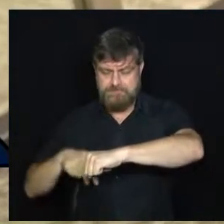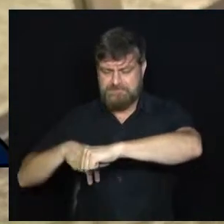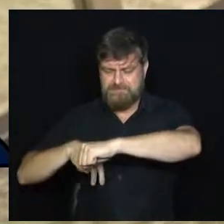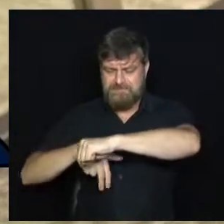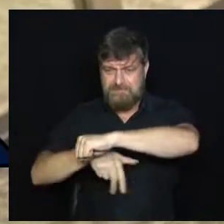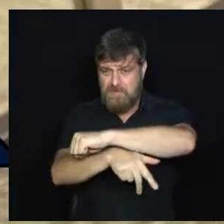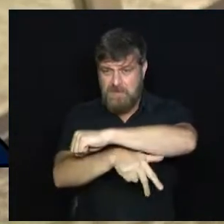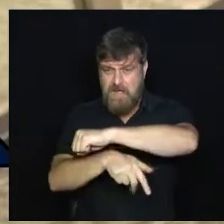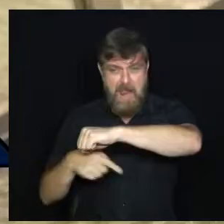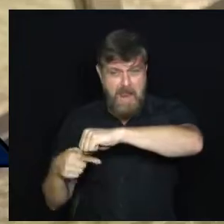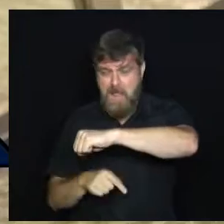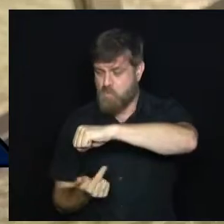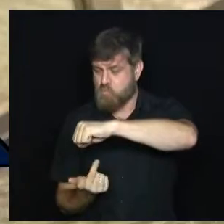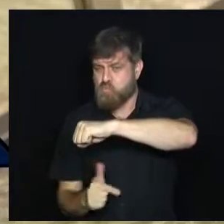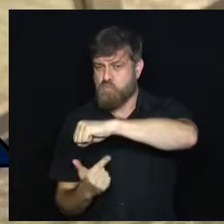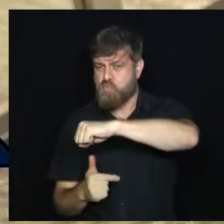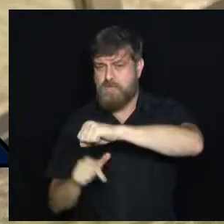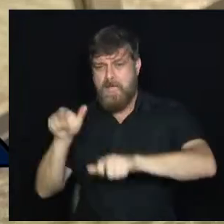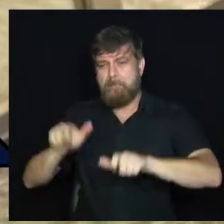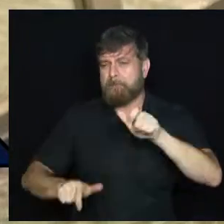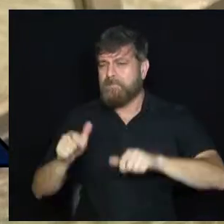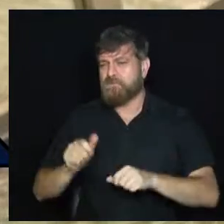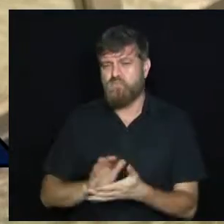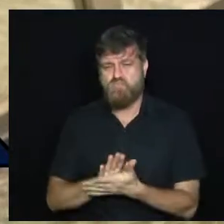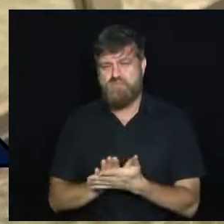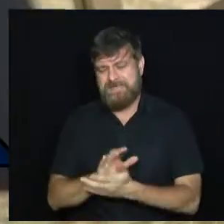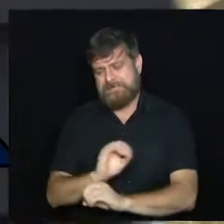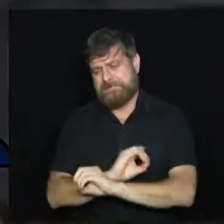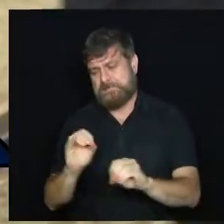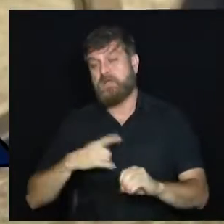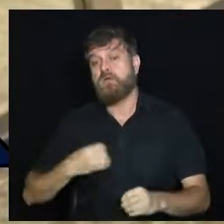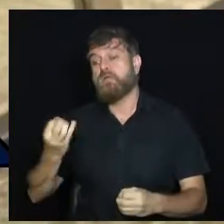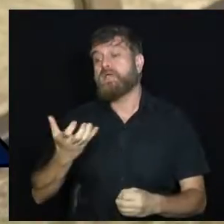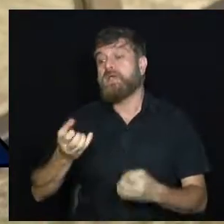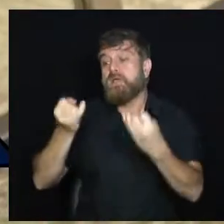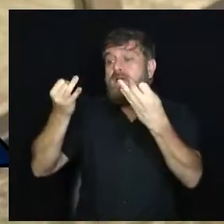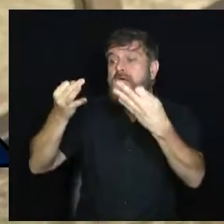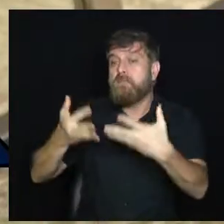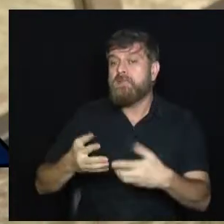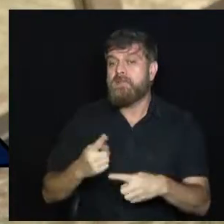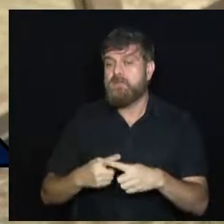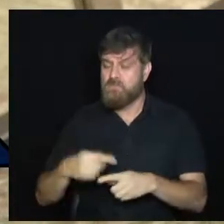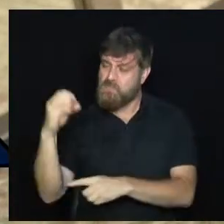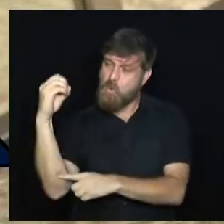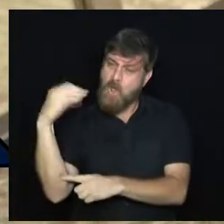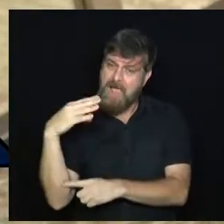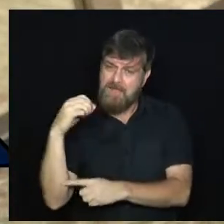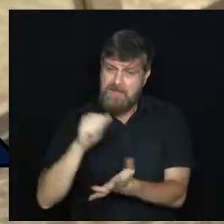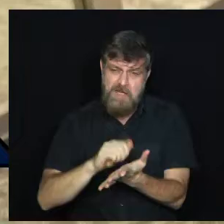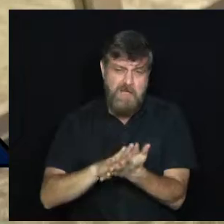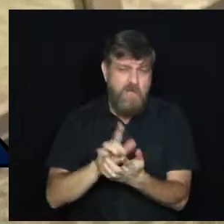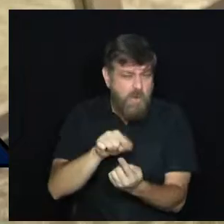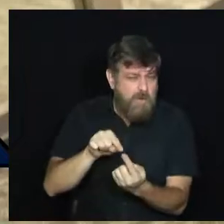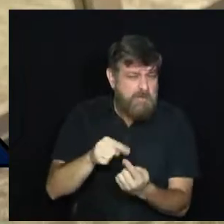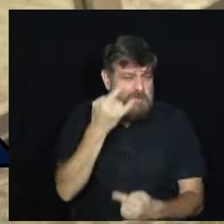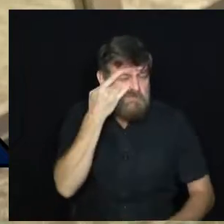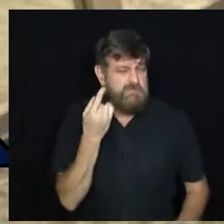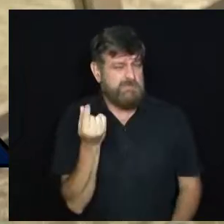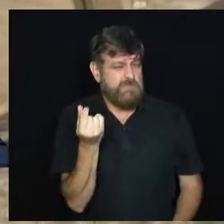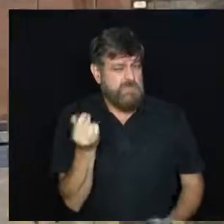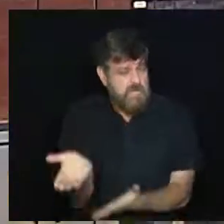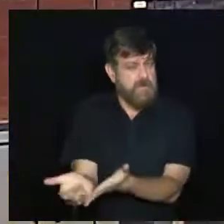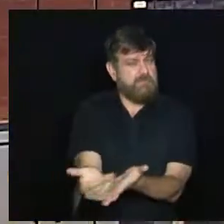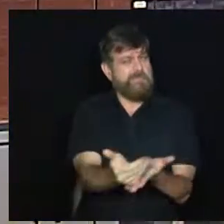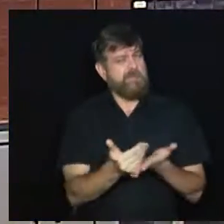e embaixo da ponte da Avenida das Amoreiras. Então eu quero essa explicação, se esses radares é ou não para arrecadação de